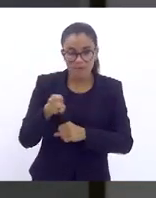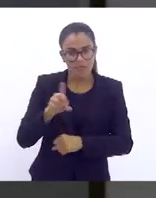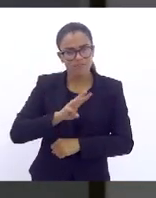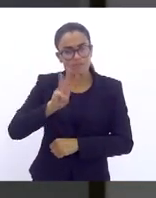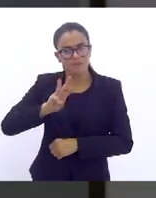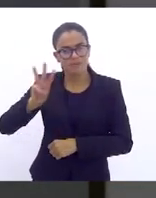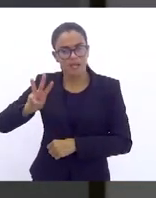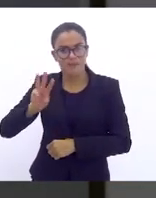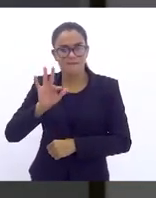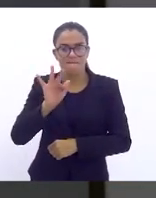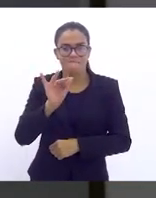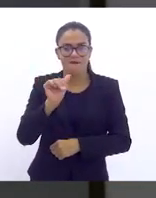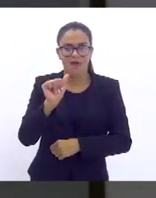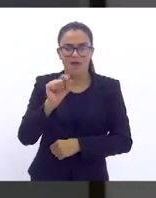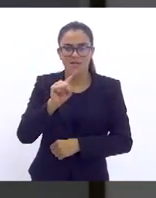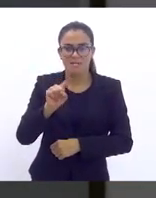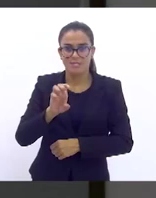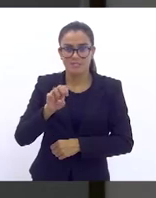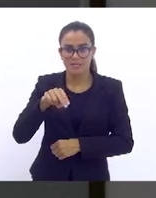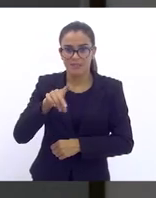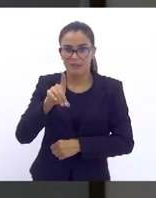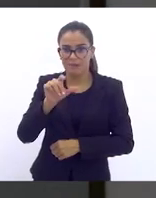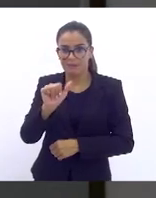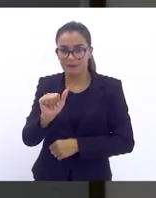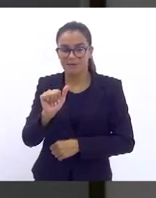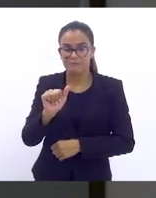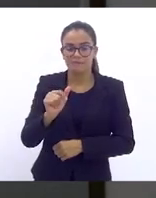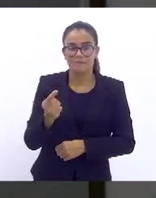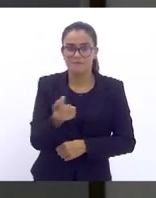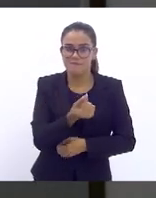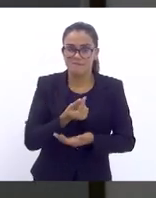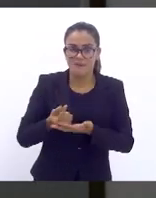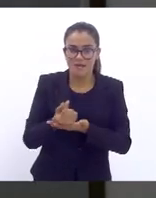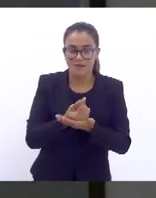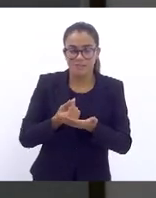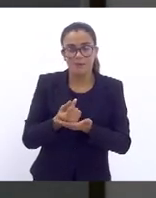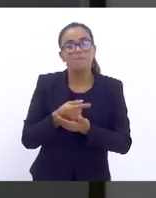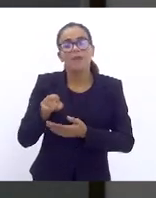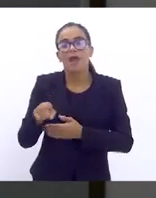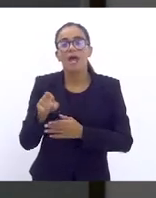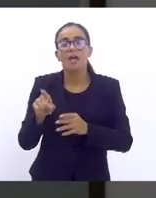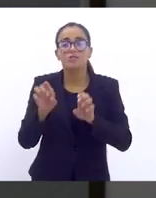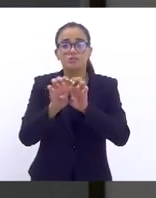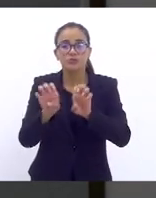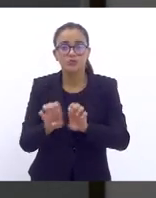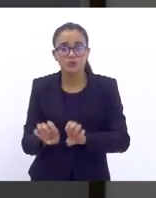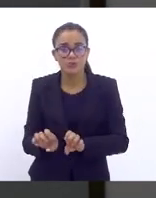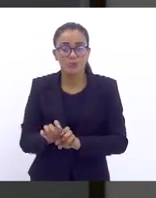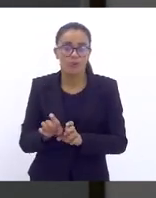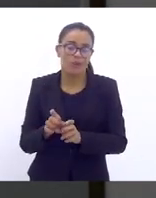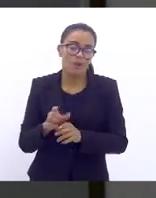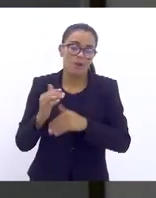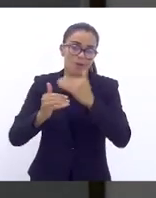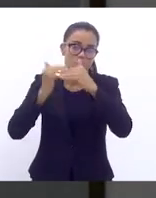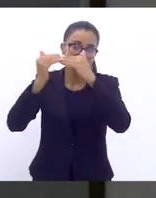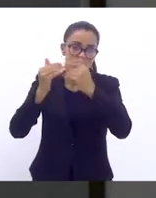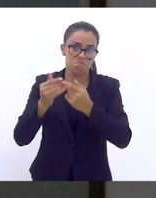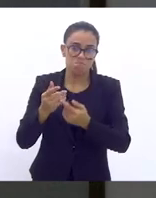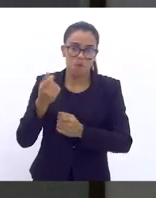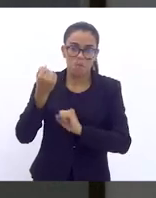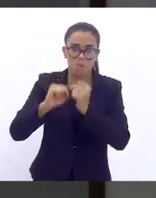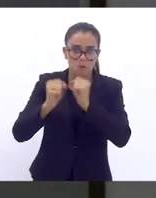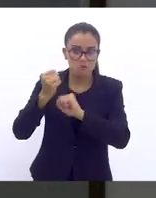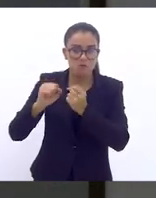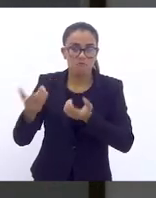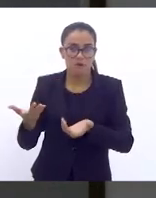no site da fazenda é nós apresentamos o que nós denominamos de estrutura produtiva oca e esse caso do plástico é